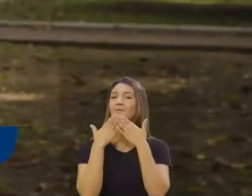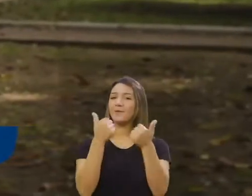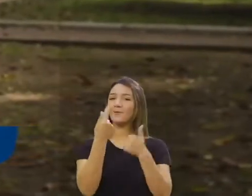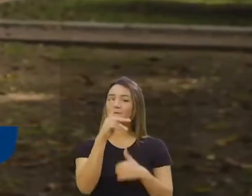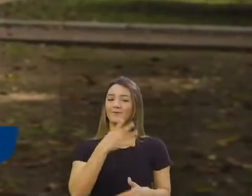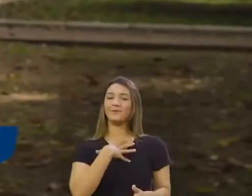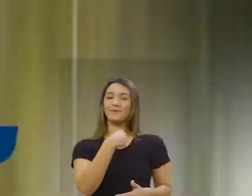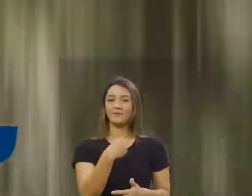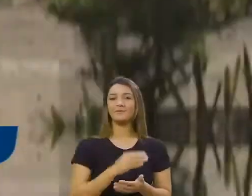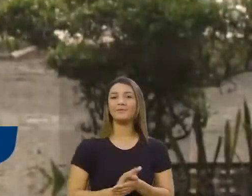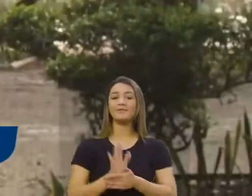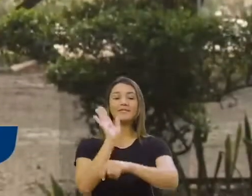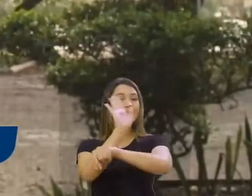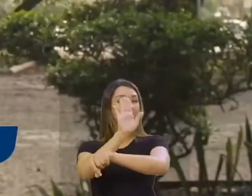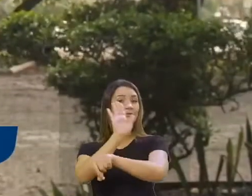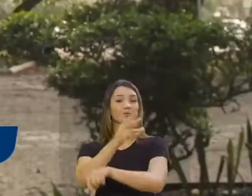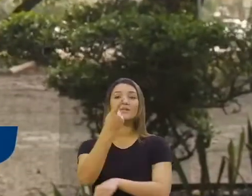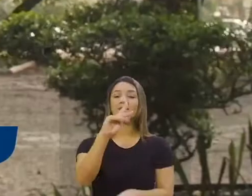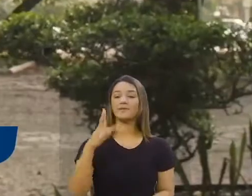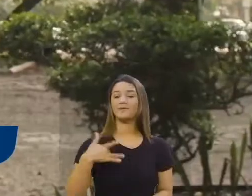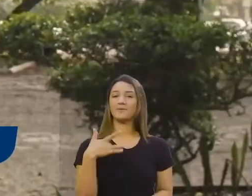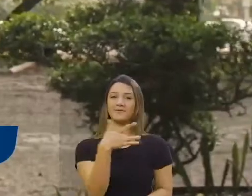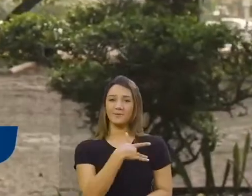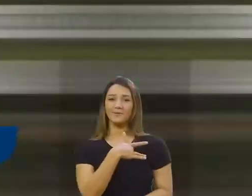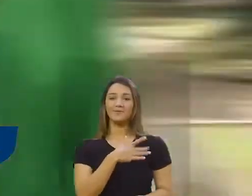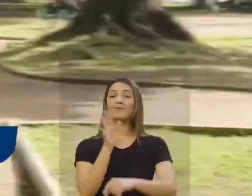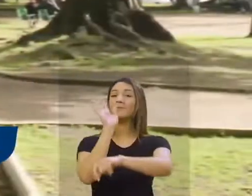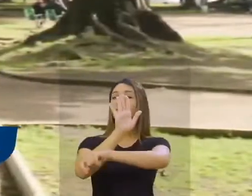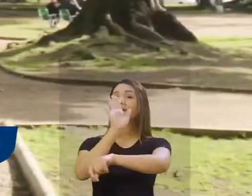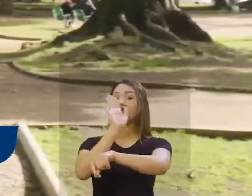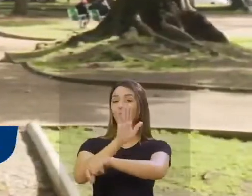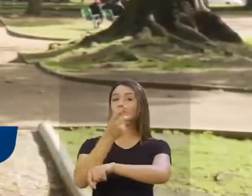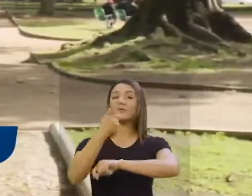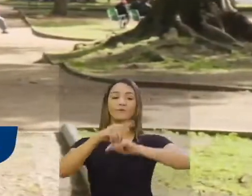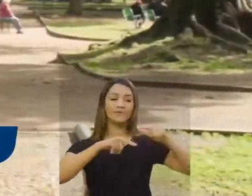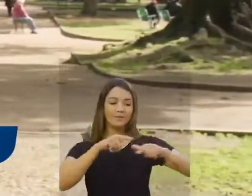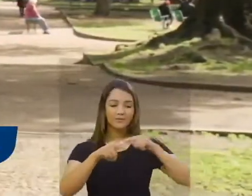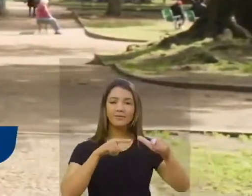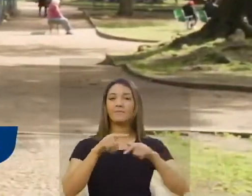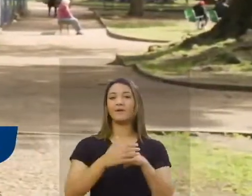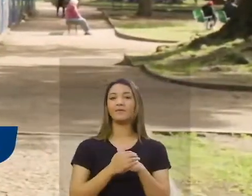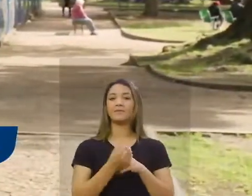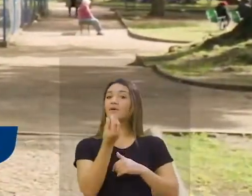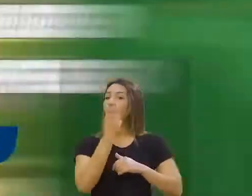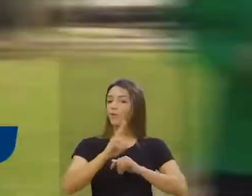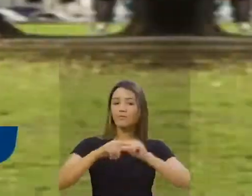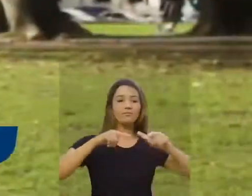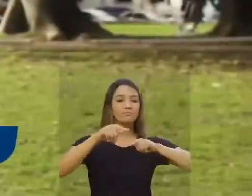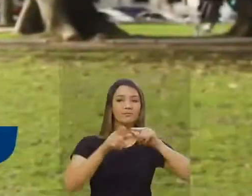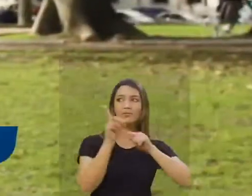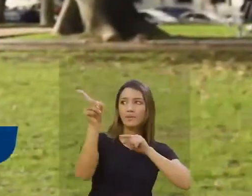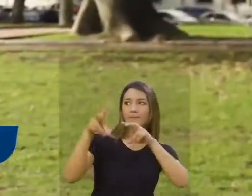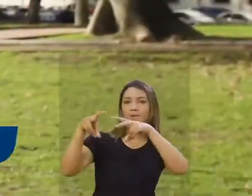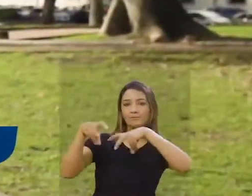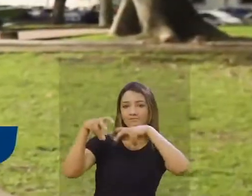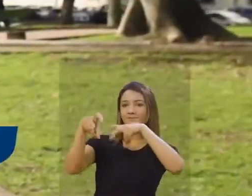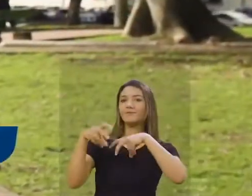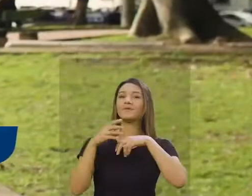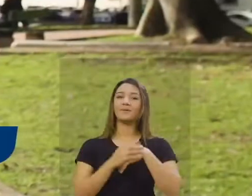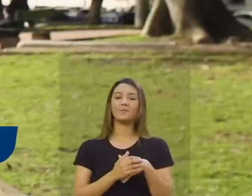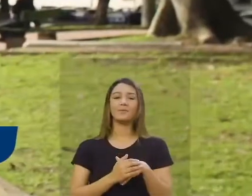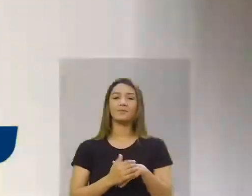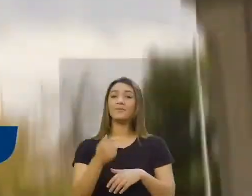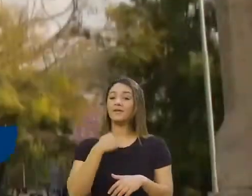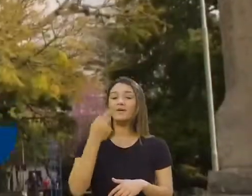melhor para os teus filhos. Defender a tua saúde. Defender as tuas oportunidades de emprego. Defender o teu trabalho